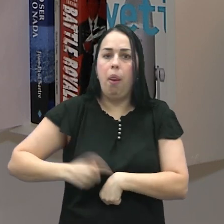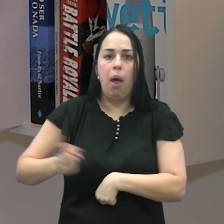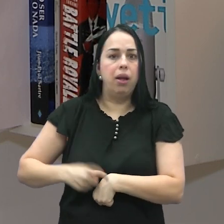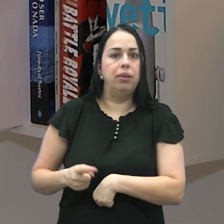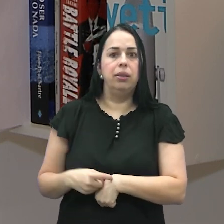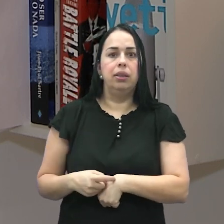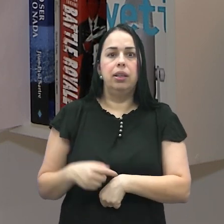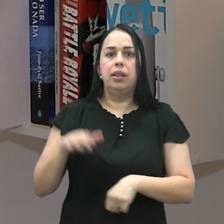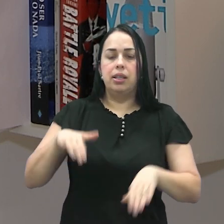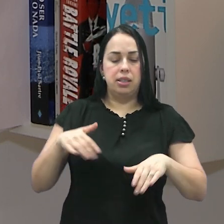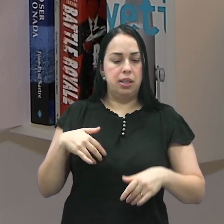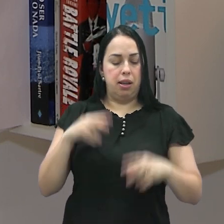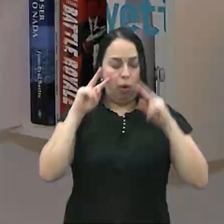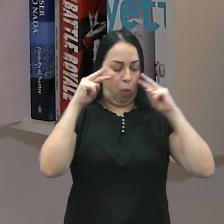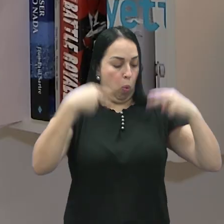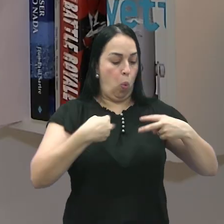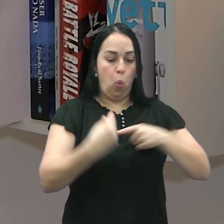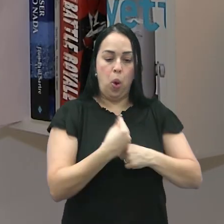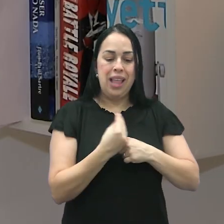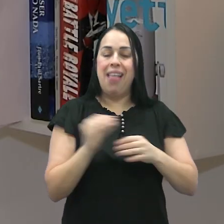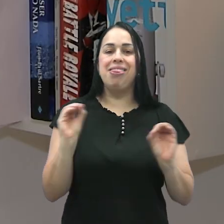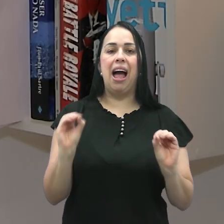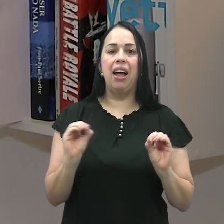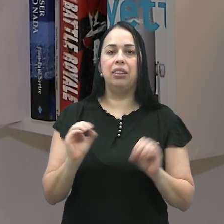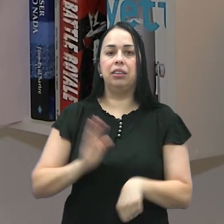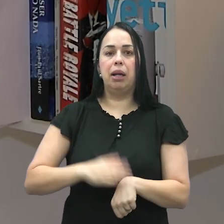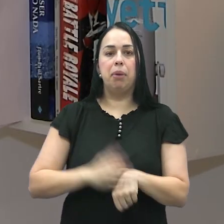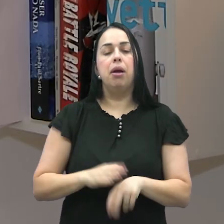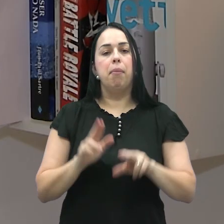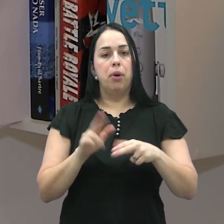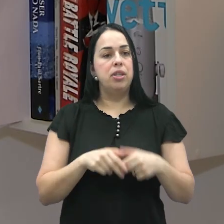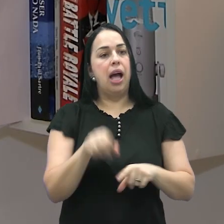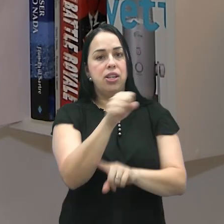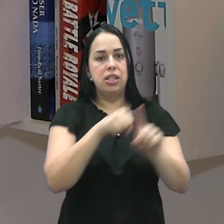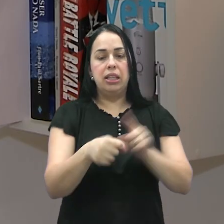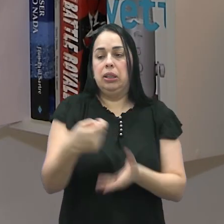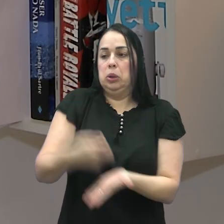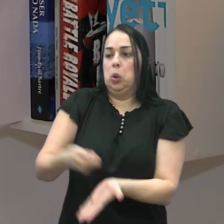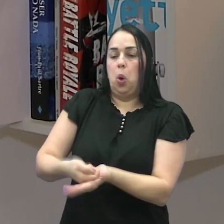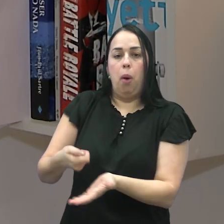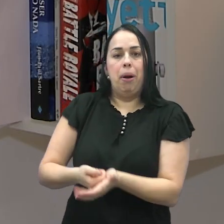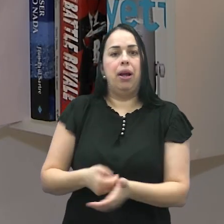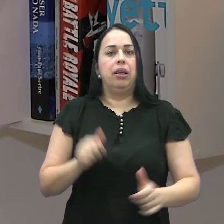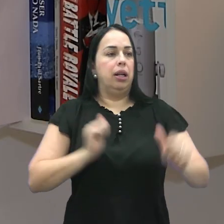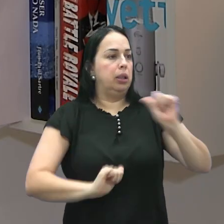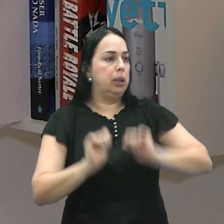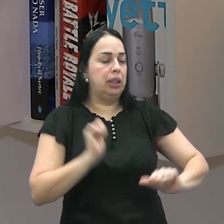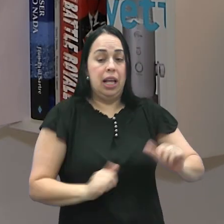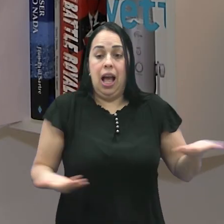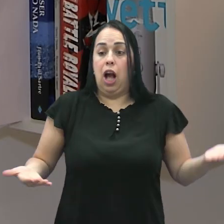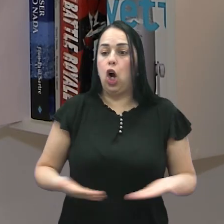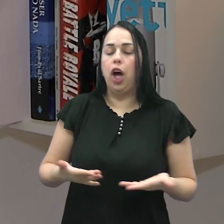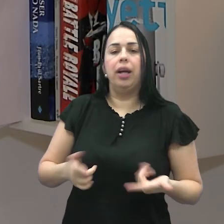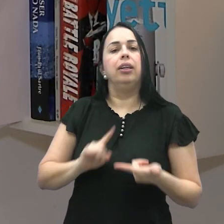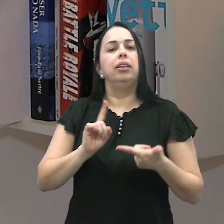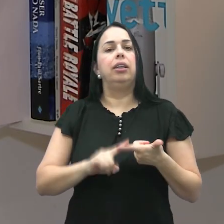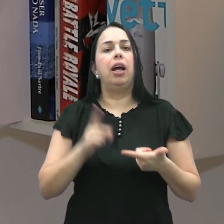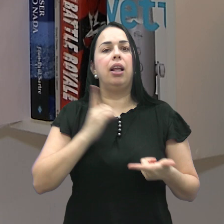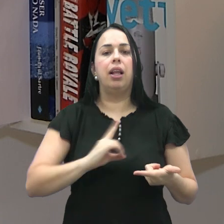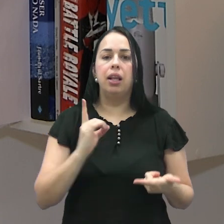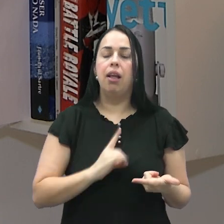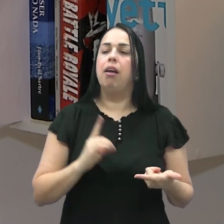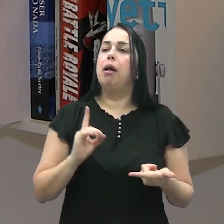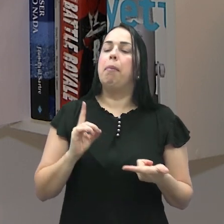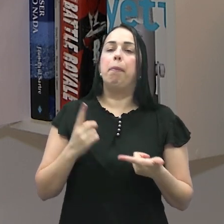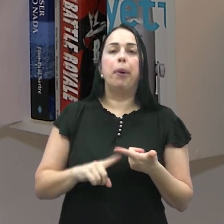da qual eu não consigo nem parar para pensar em mim. Acredito que essa sociedade cobra essa eficiência, né? A ansiedade é aquela questão do agora e a depressão